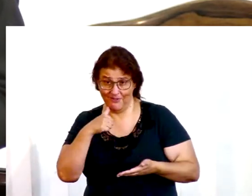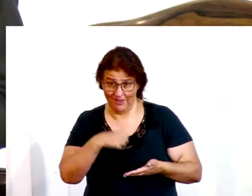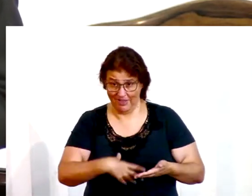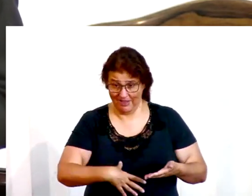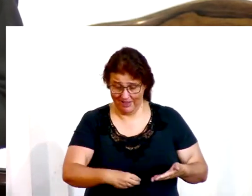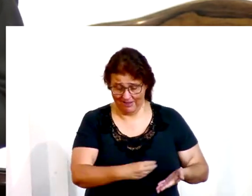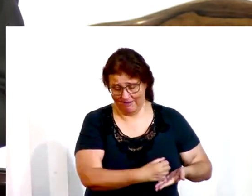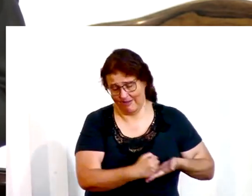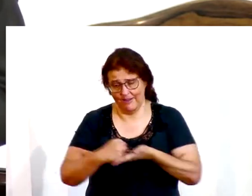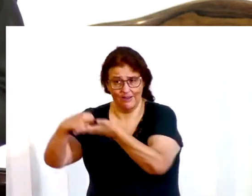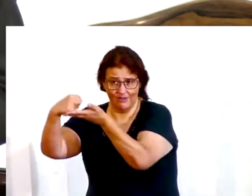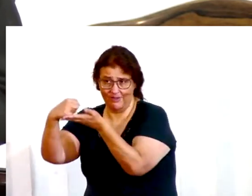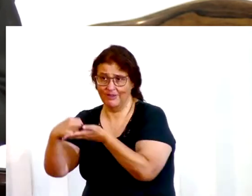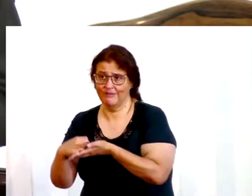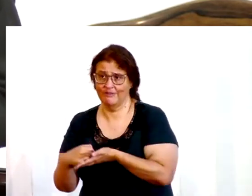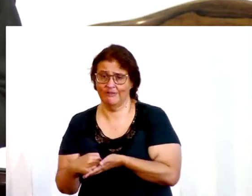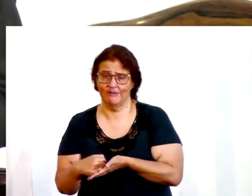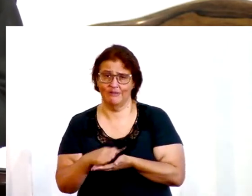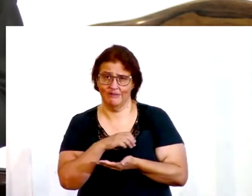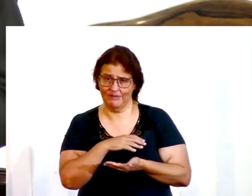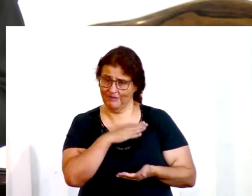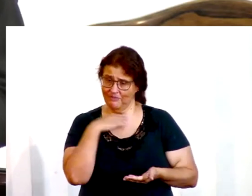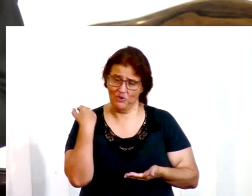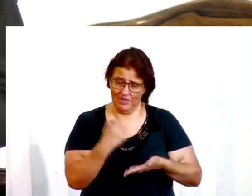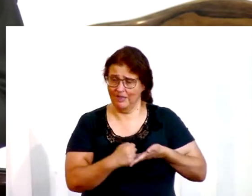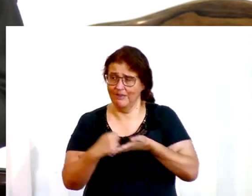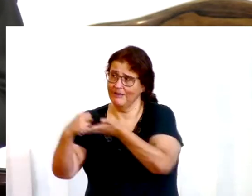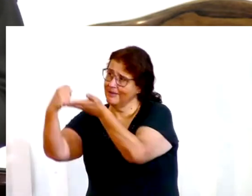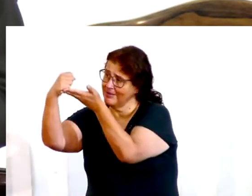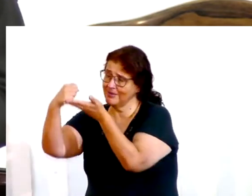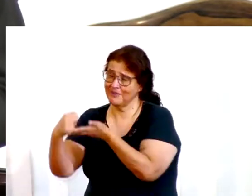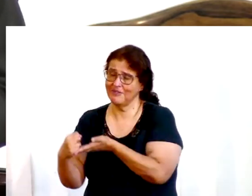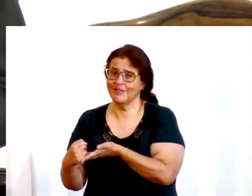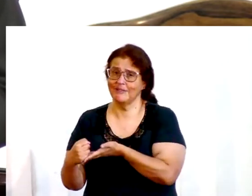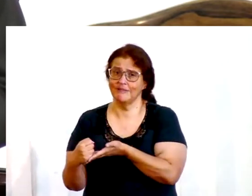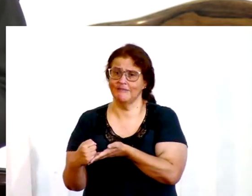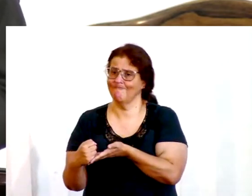Ele me chamou para continuar. Não é fácil,